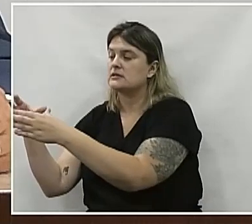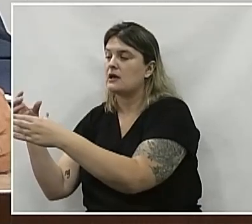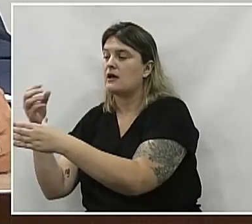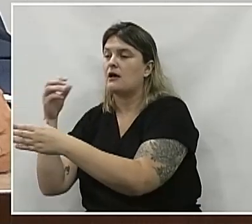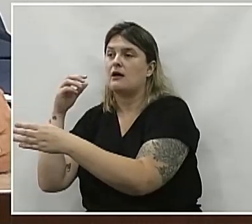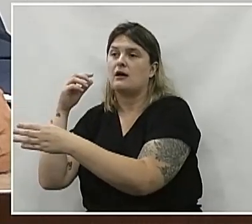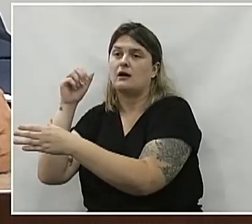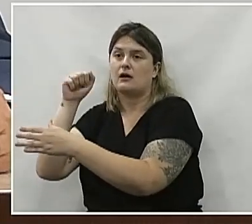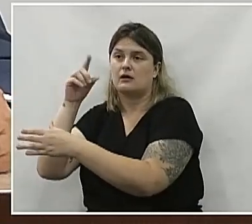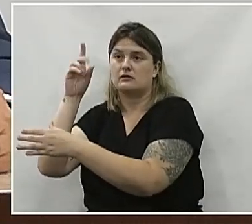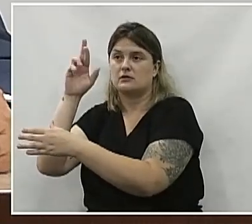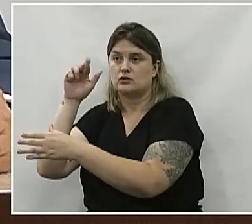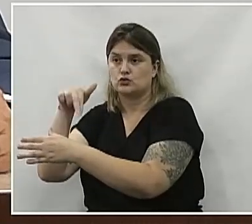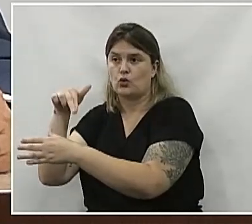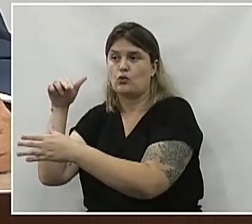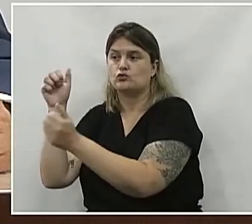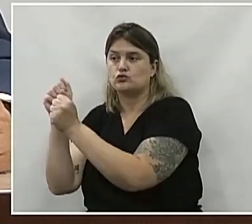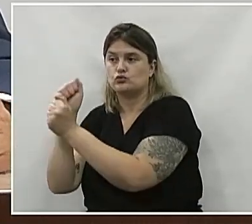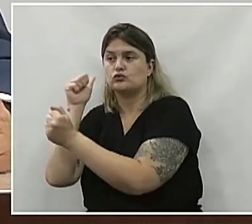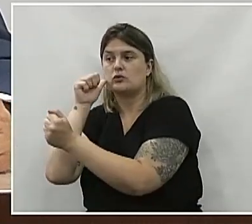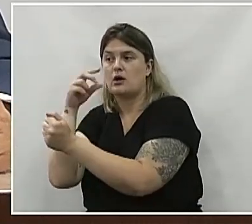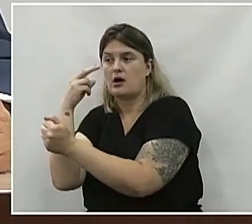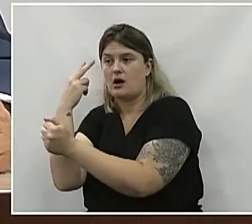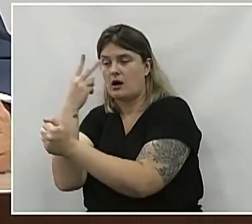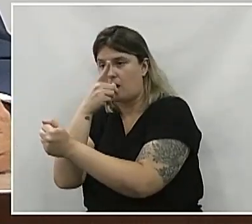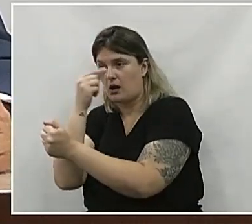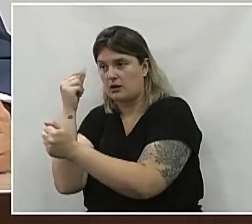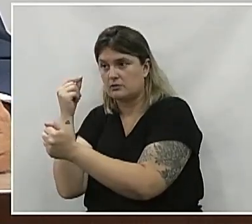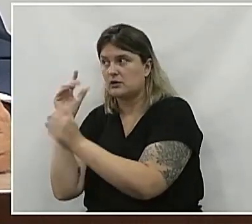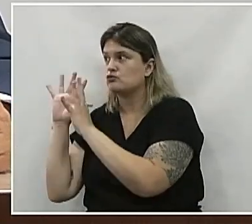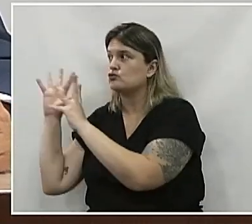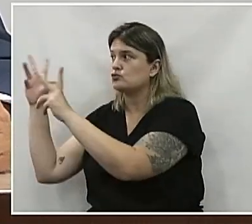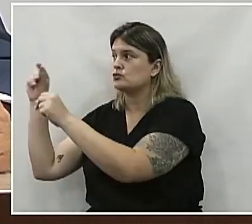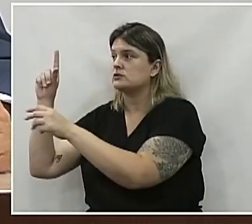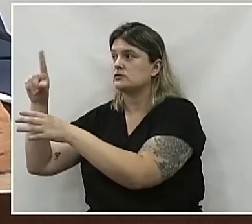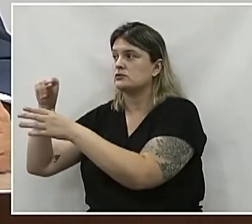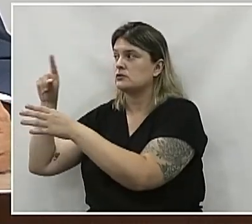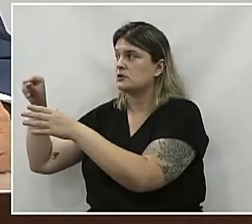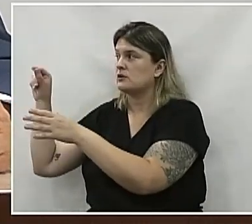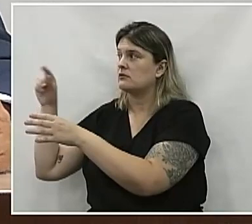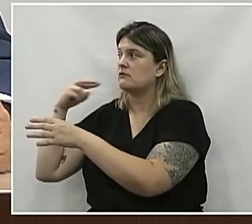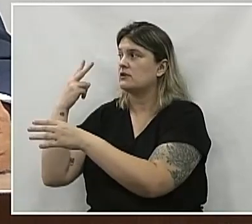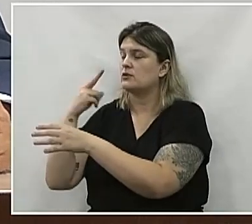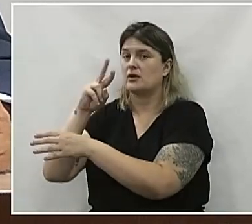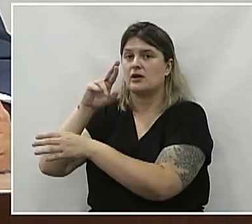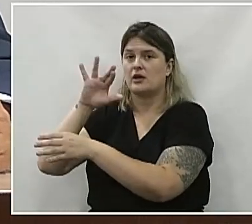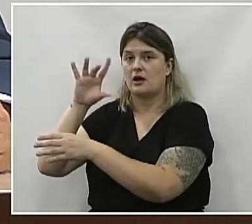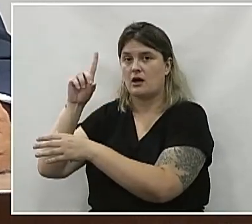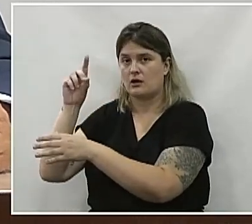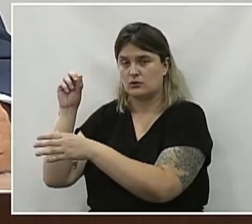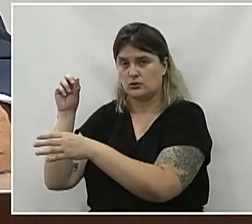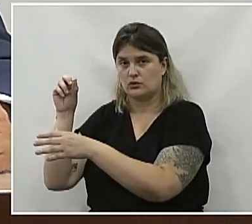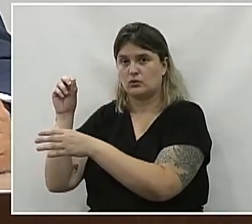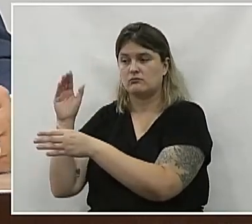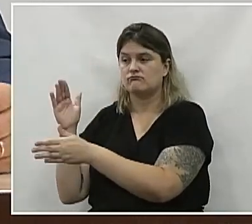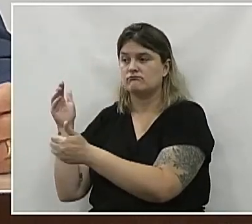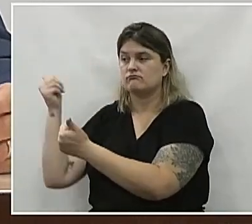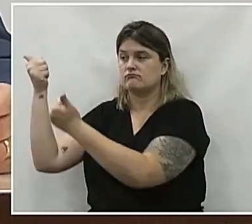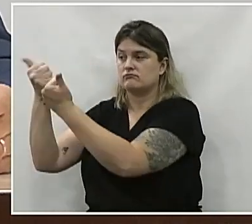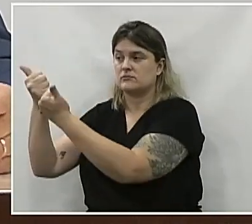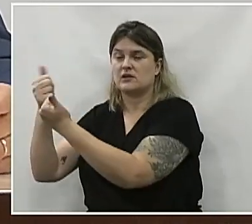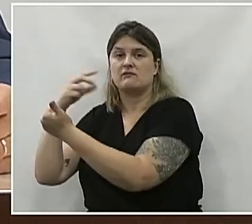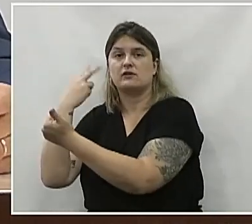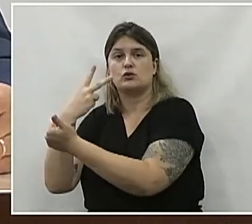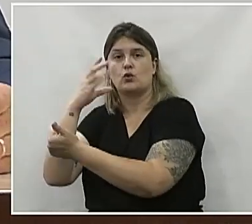Anderson e alandra foram eleito eh por todos os vereadores e o vereador Ricardo Adriano sas entrou no lugar